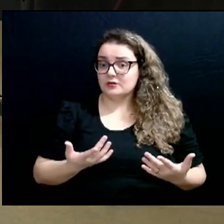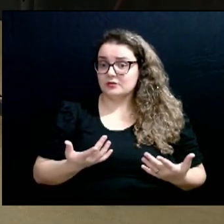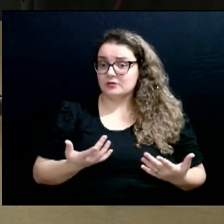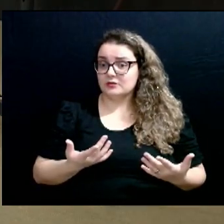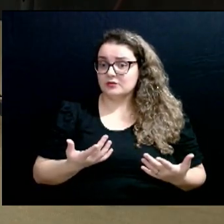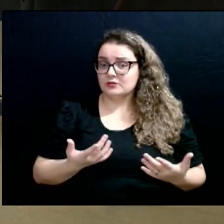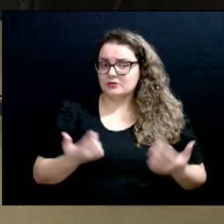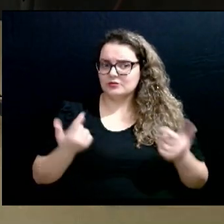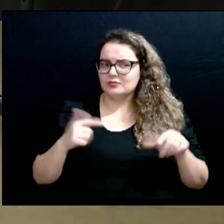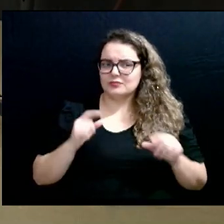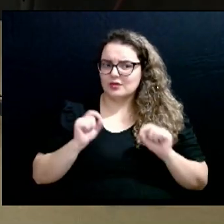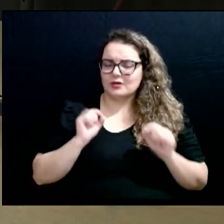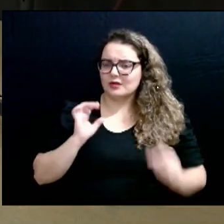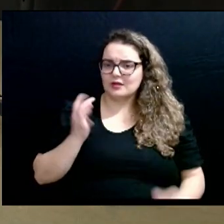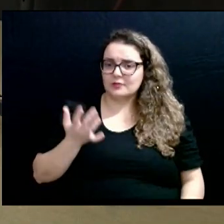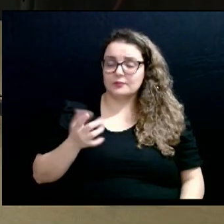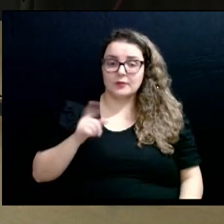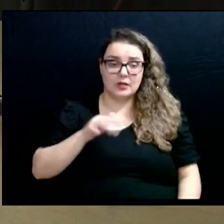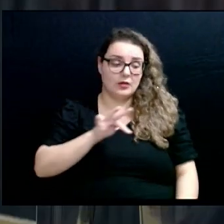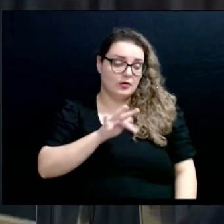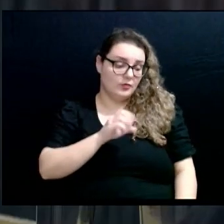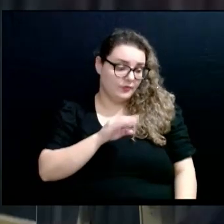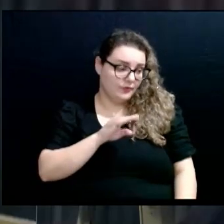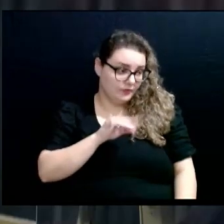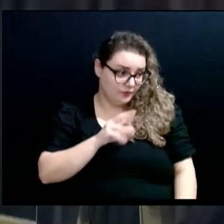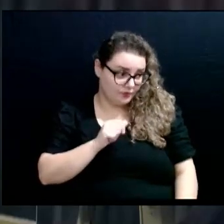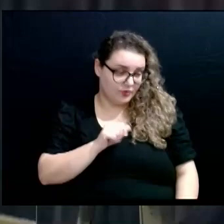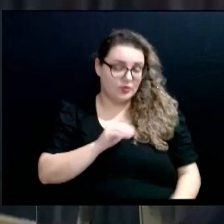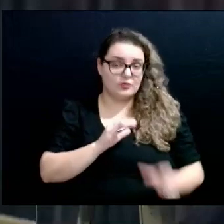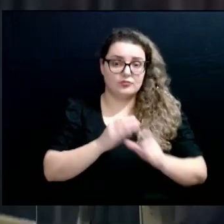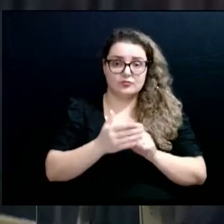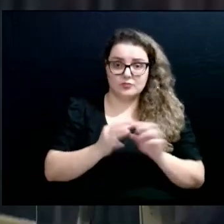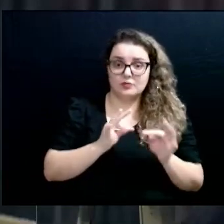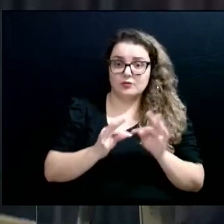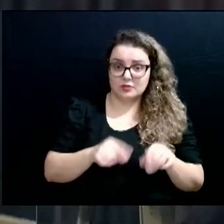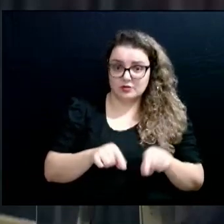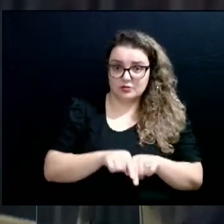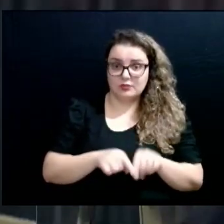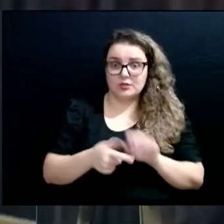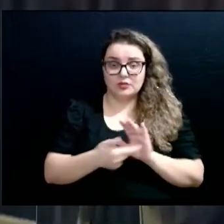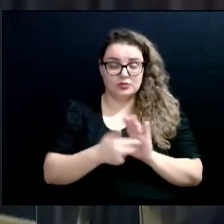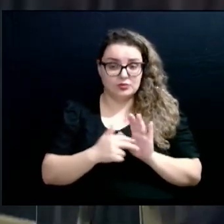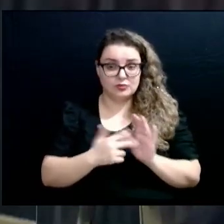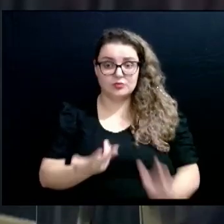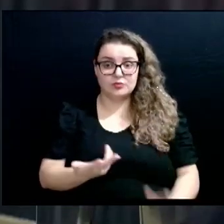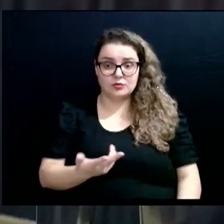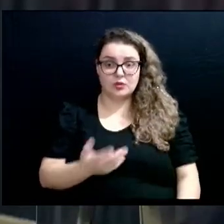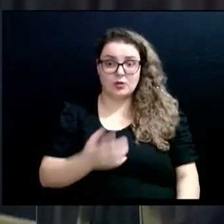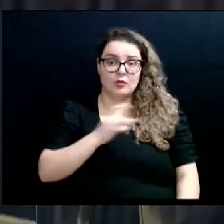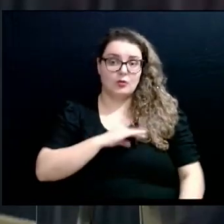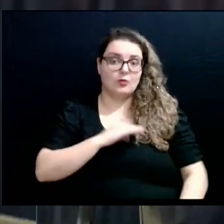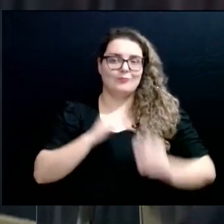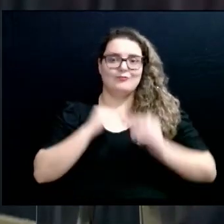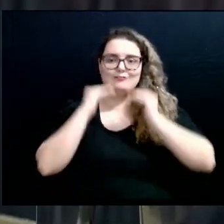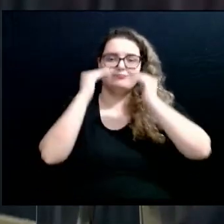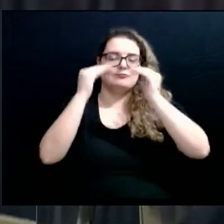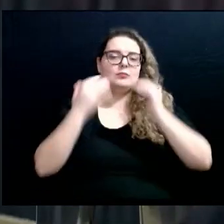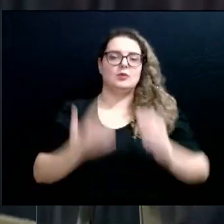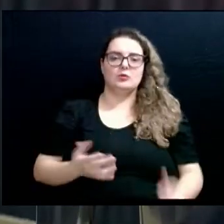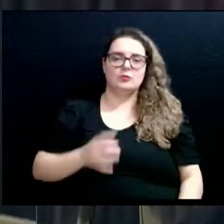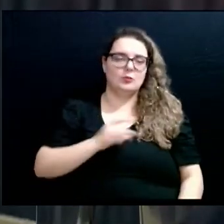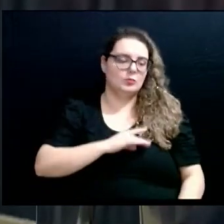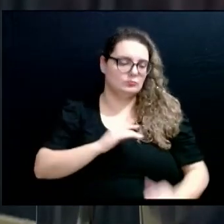acontece? Fobia é um termo técnico também que Uhum, significa medo exagerado, né? Então, medo